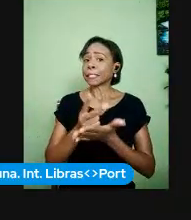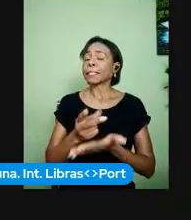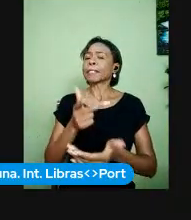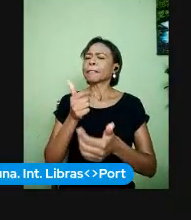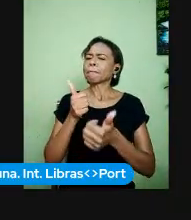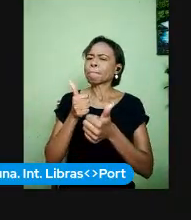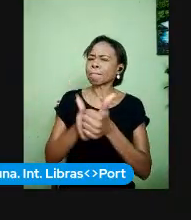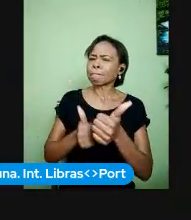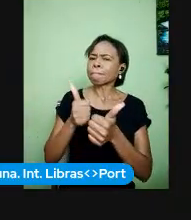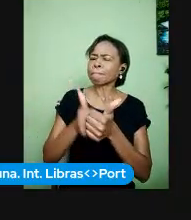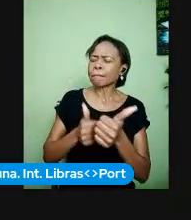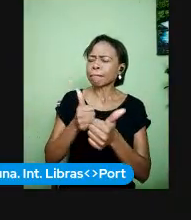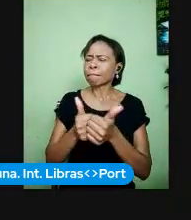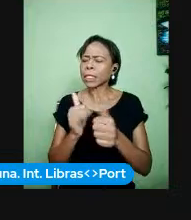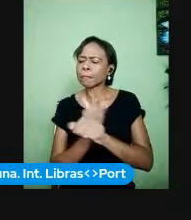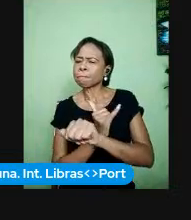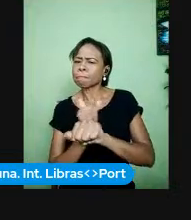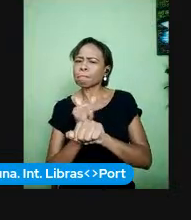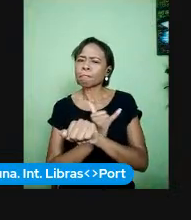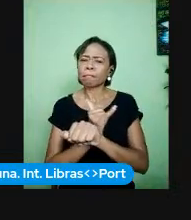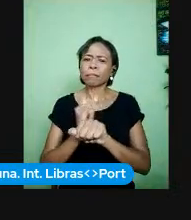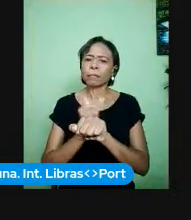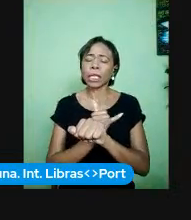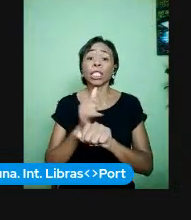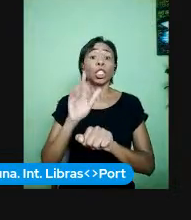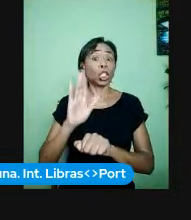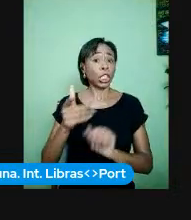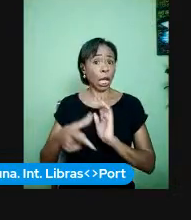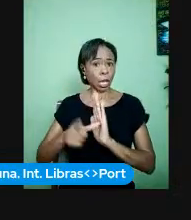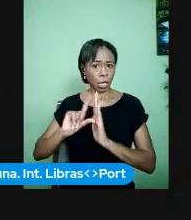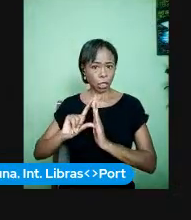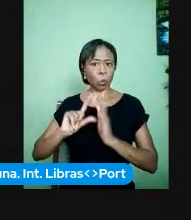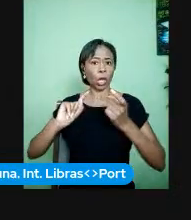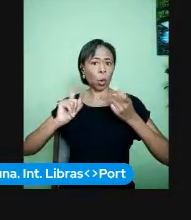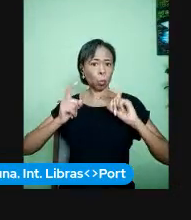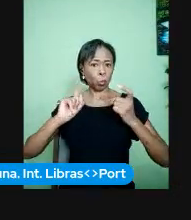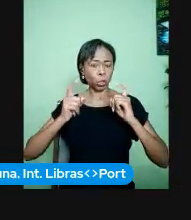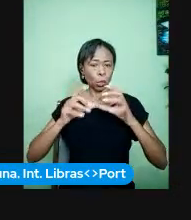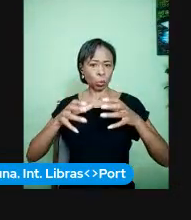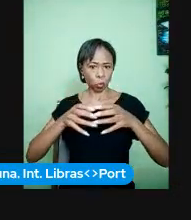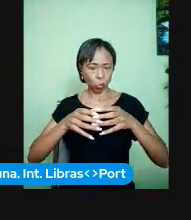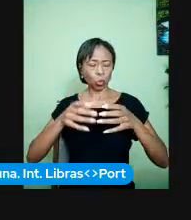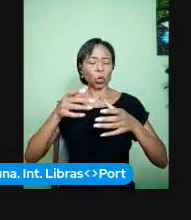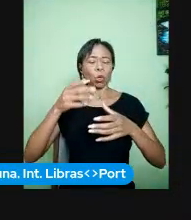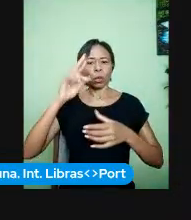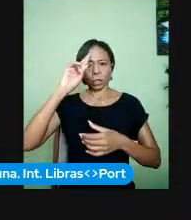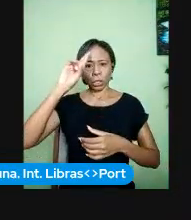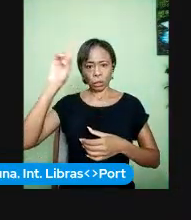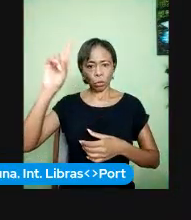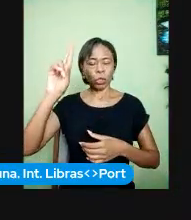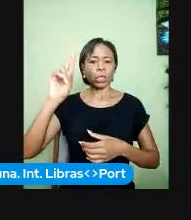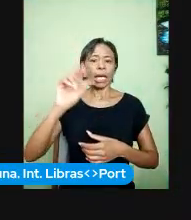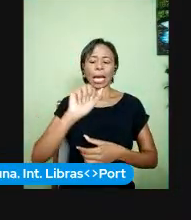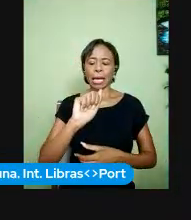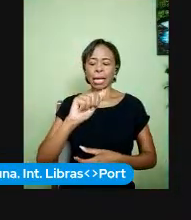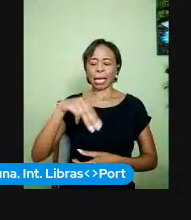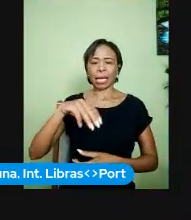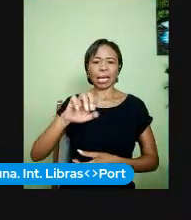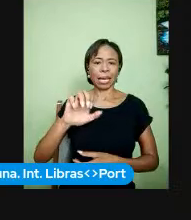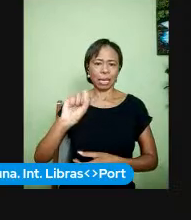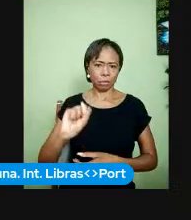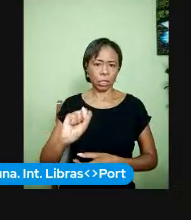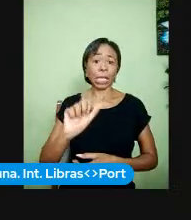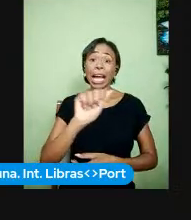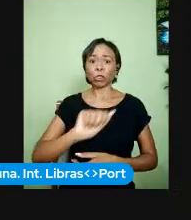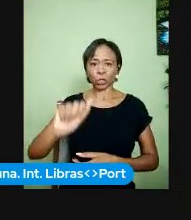Nós tivemos reunião com diretores da AMES, né, que é a Associação Mineira de Supermercados, e nós estamos buscando